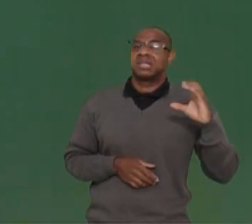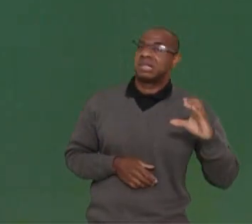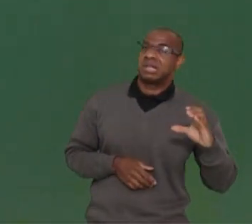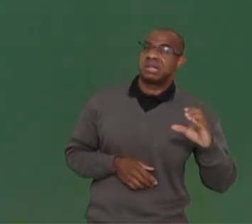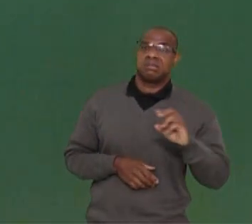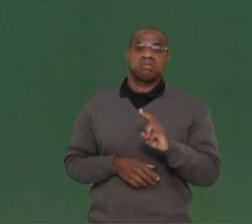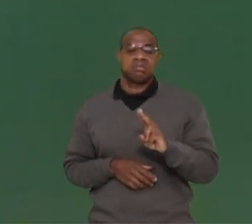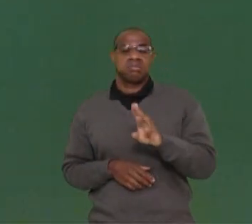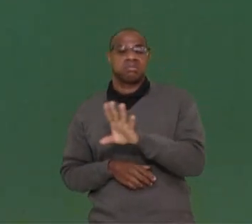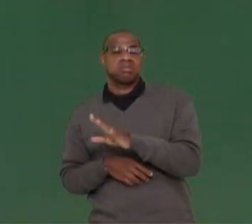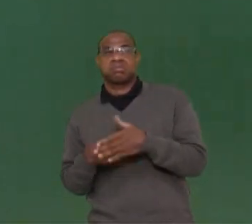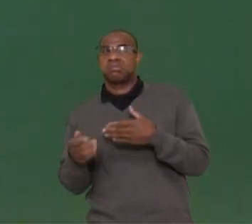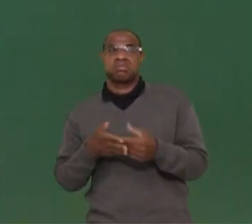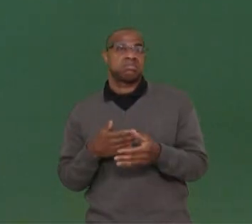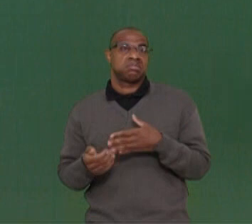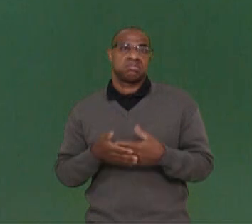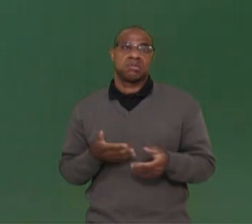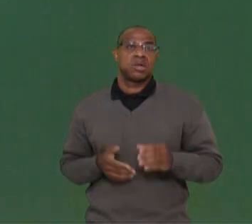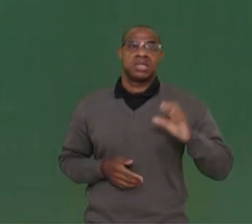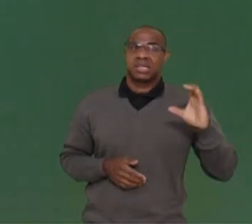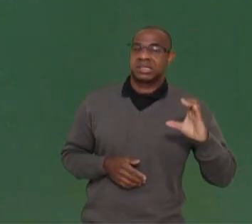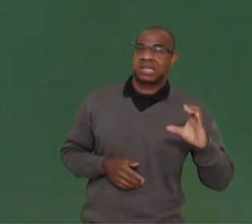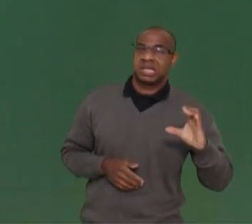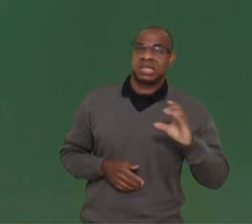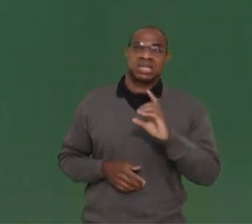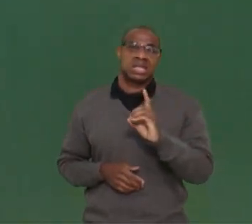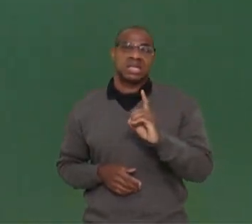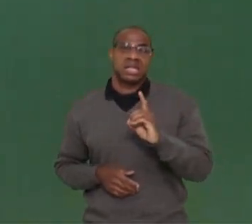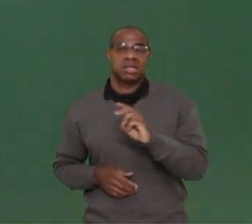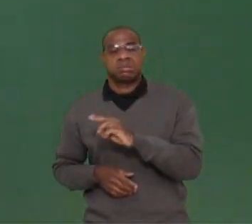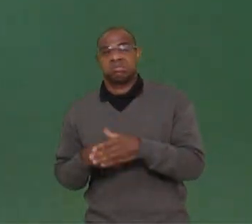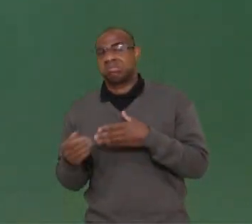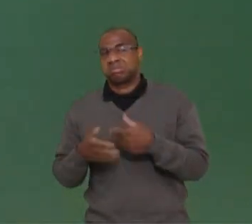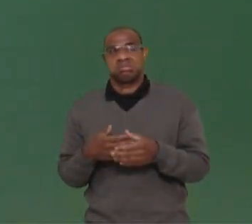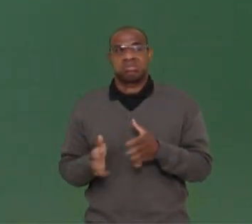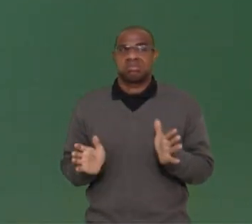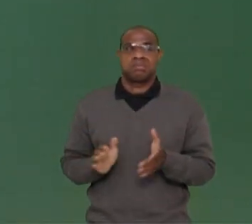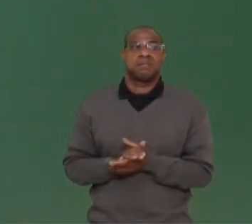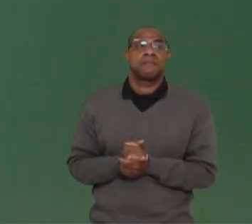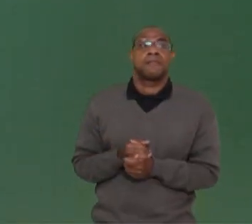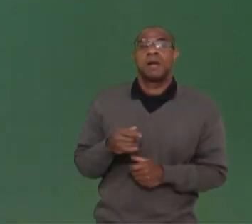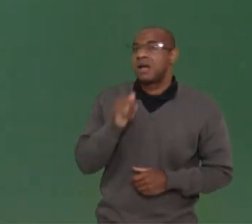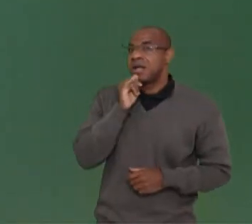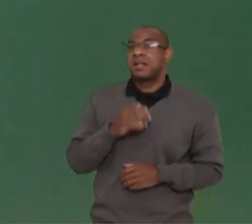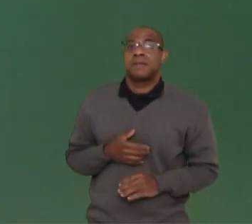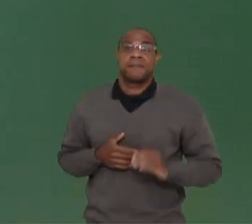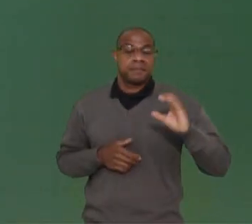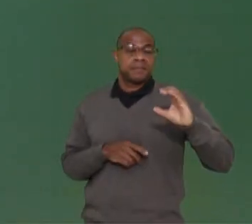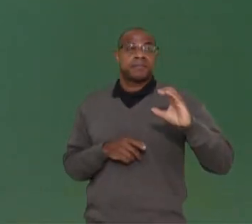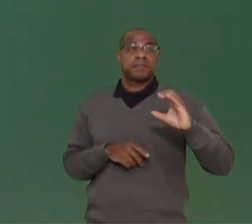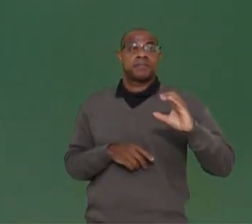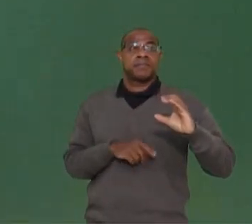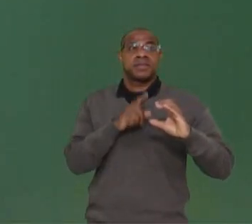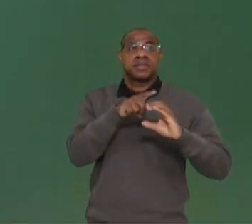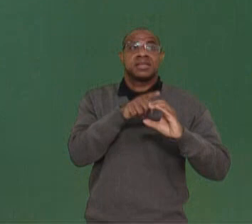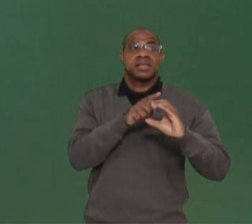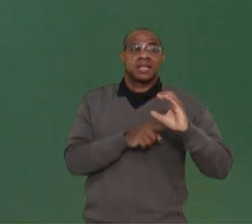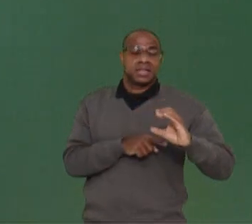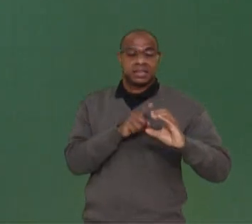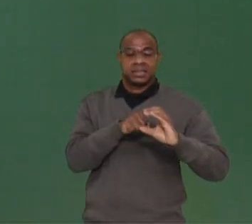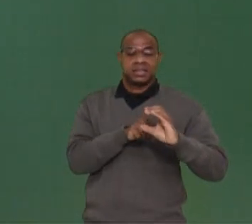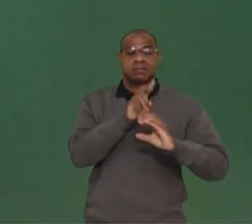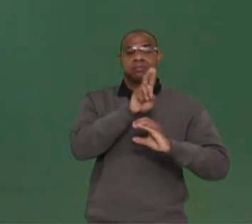necessidade de você começar pela centena ou começar pela unidade. Começa pelo que você quiser. Então, na centena, quantas opções de algarismo eu tenho para